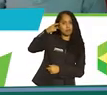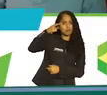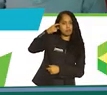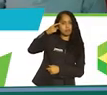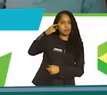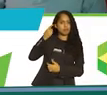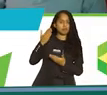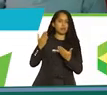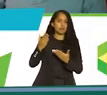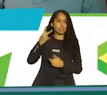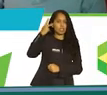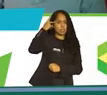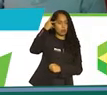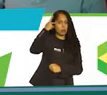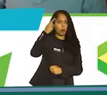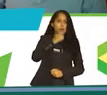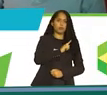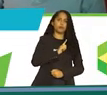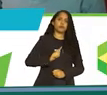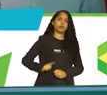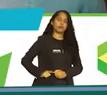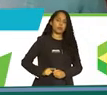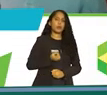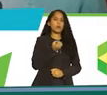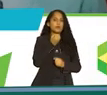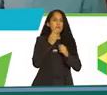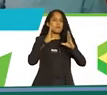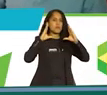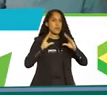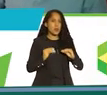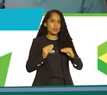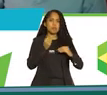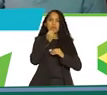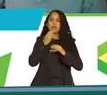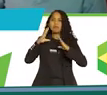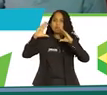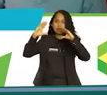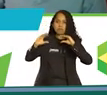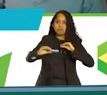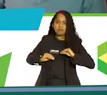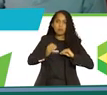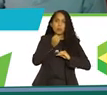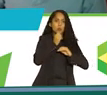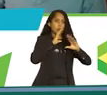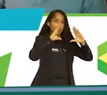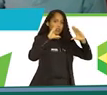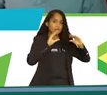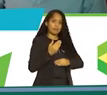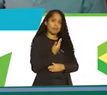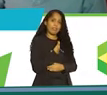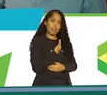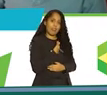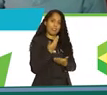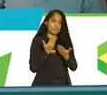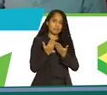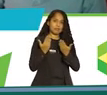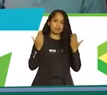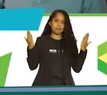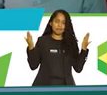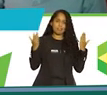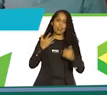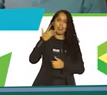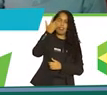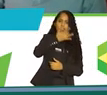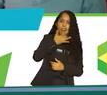Boa noite a todos. Eliane, boa noite. Boa noite, Hussein. Boa noite a você, Núbia. Boa noite aos meus amigos e companheiros Fernando